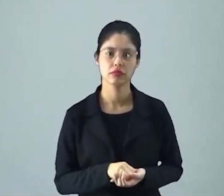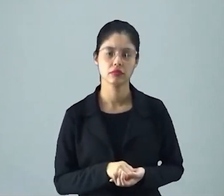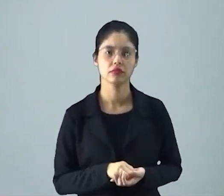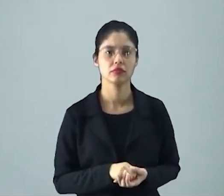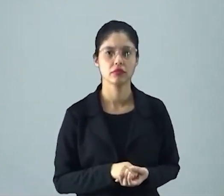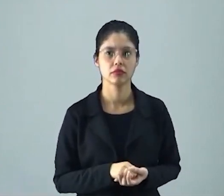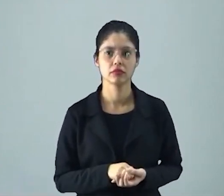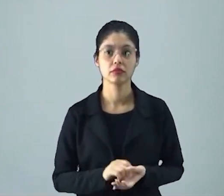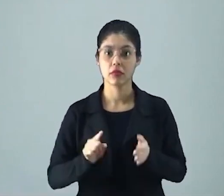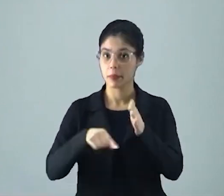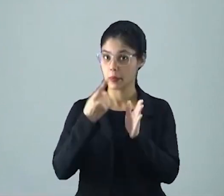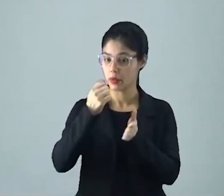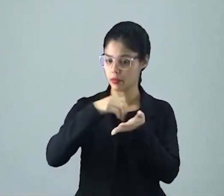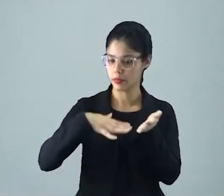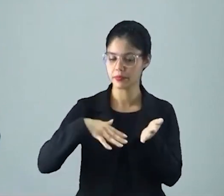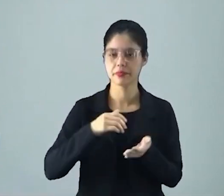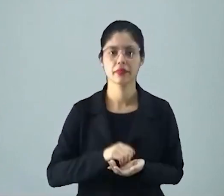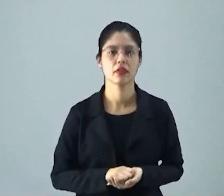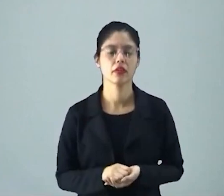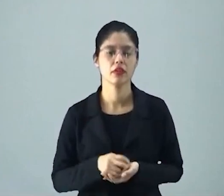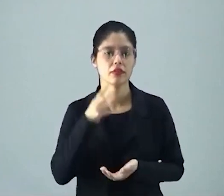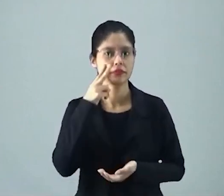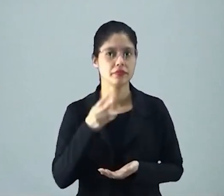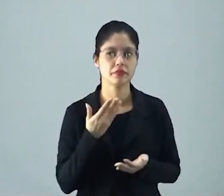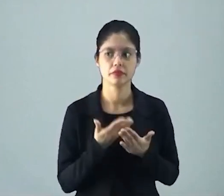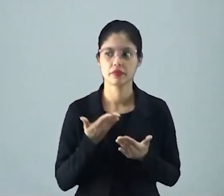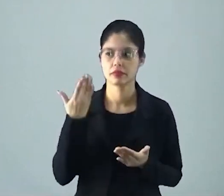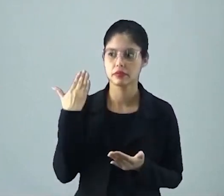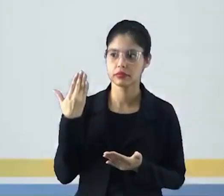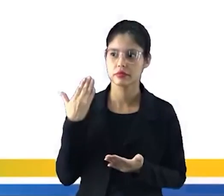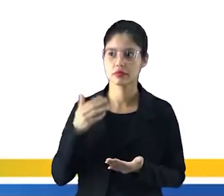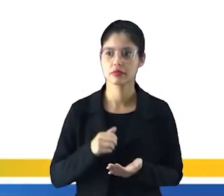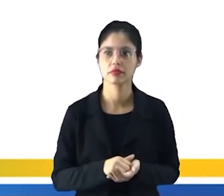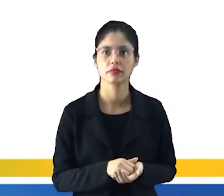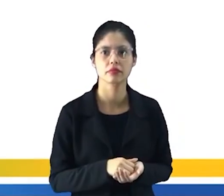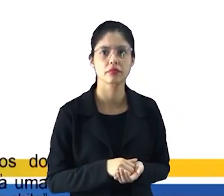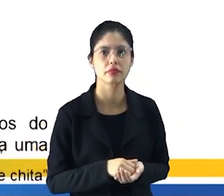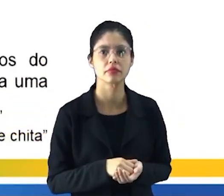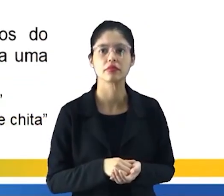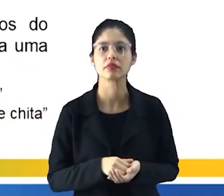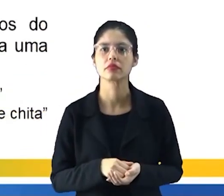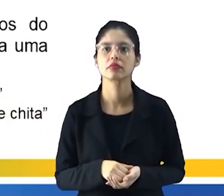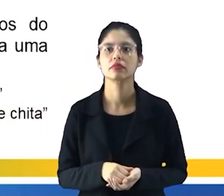nosso primeiro exercício que a gente viu lá no início da aula.